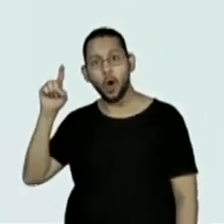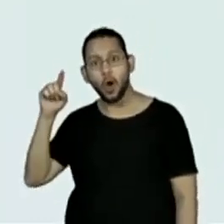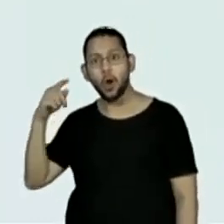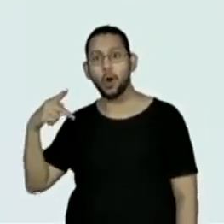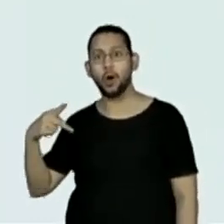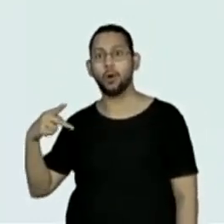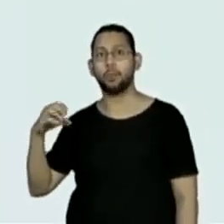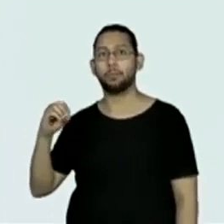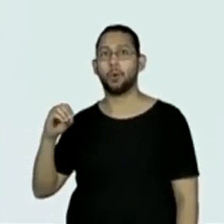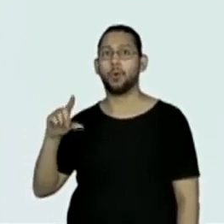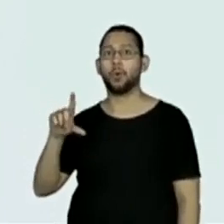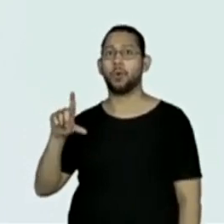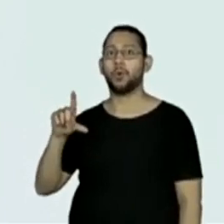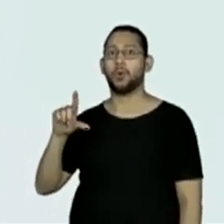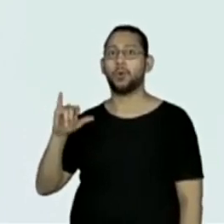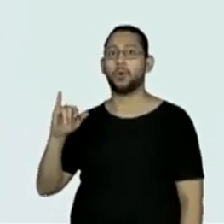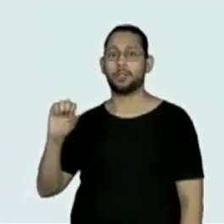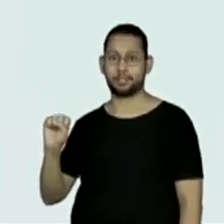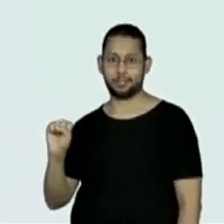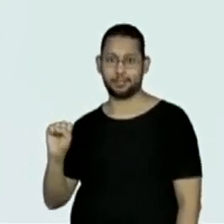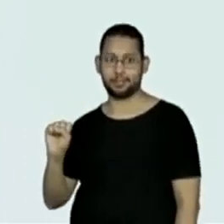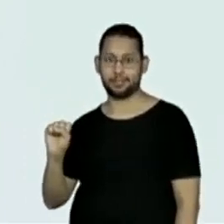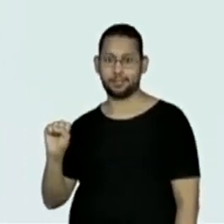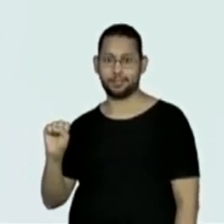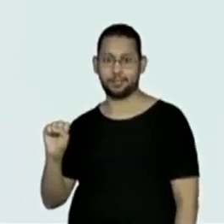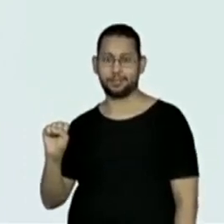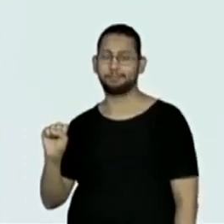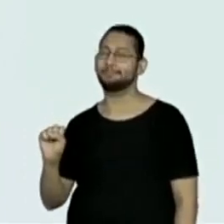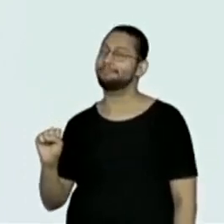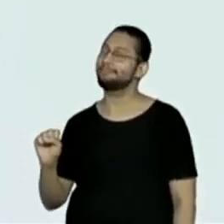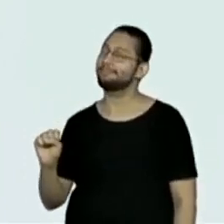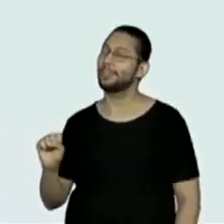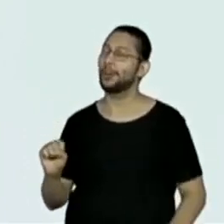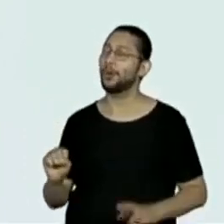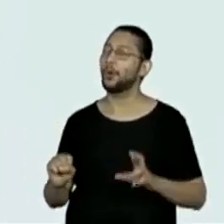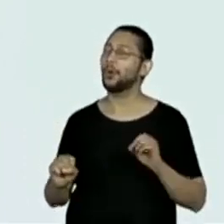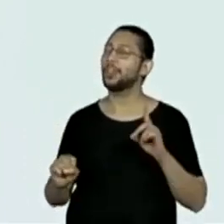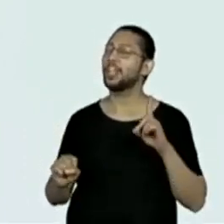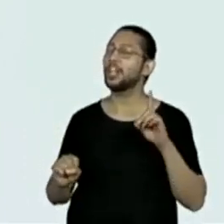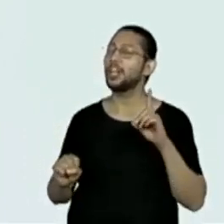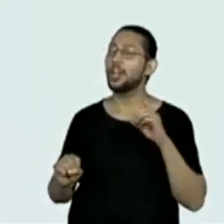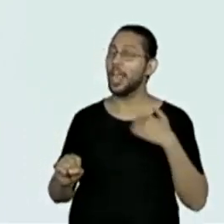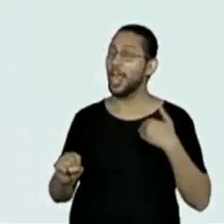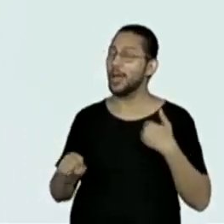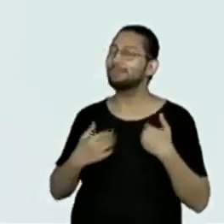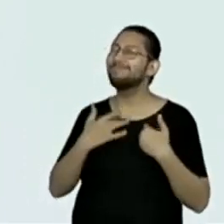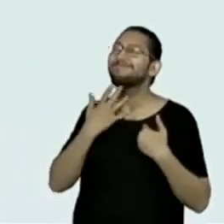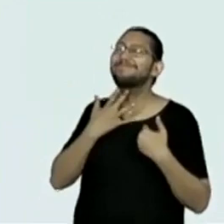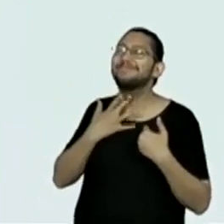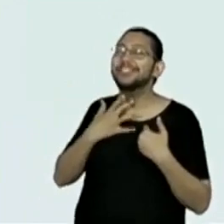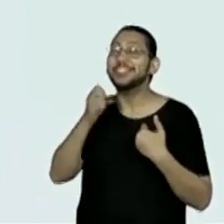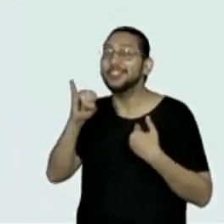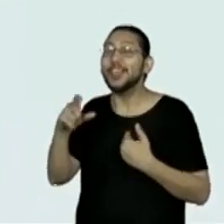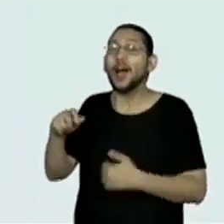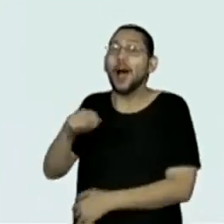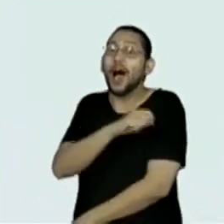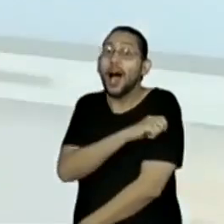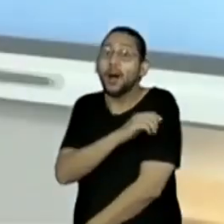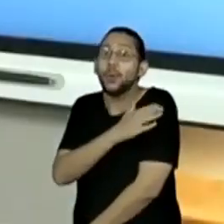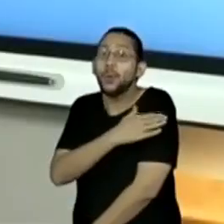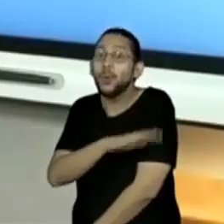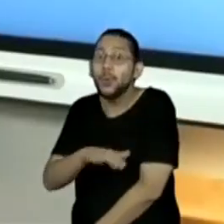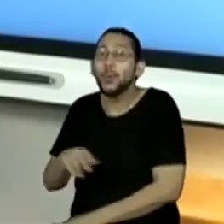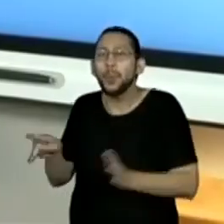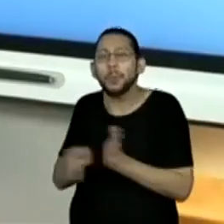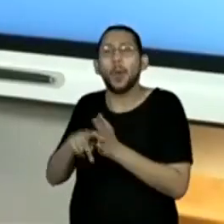Salesópolis. Ah, e o professor Rodrigo ficaria tão feliz se tivesse alguém de Salesópolis, alguma escola de Salesópolis assistindo essa aula